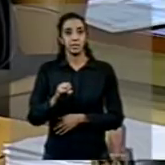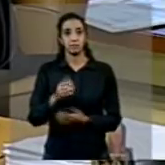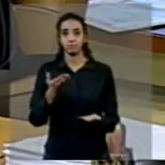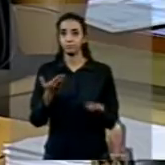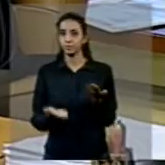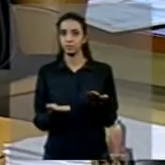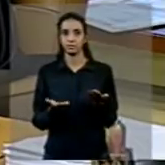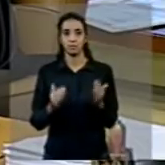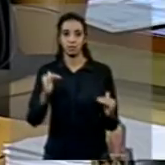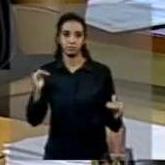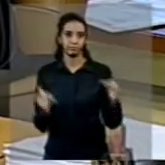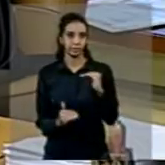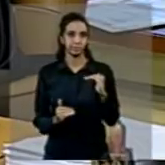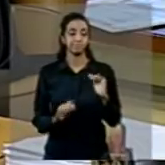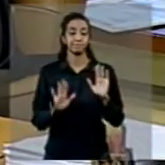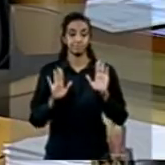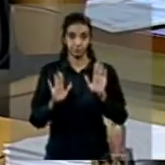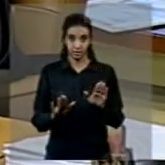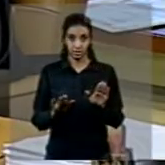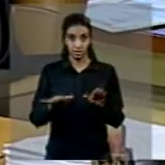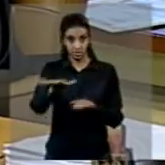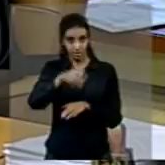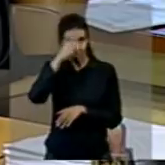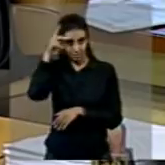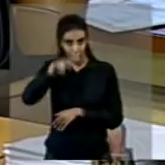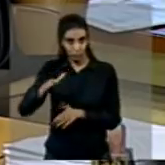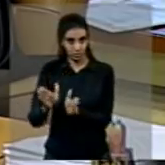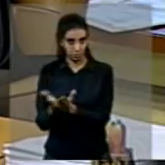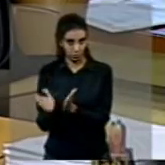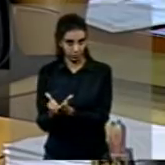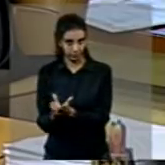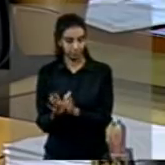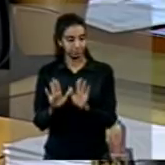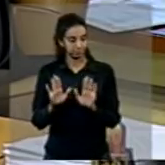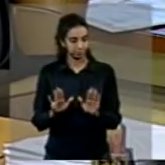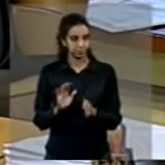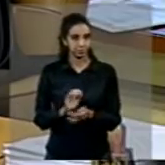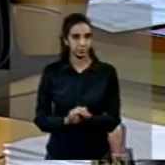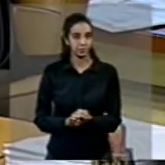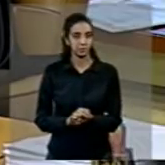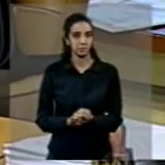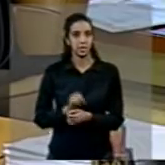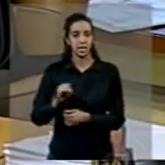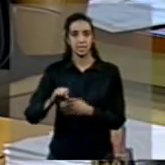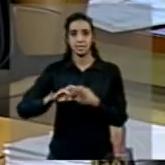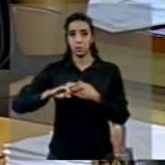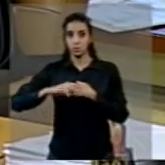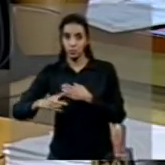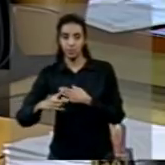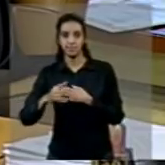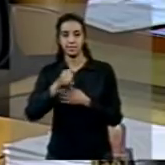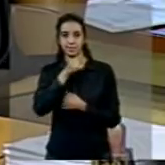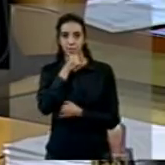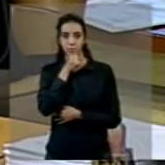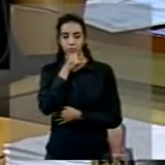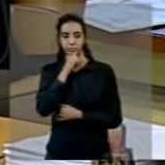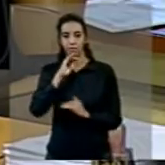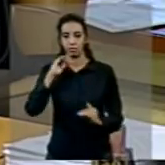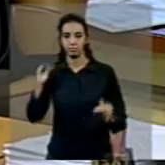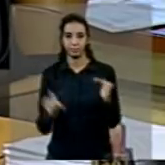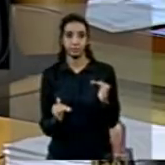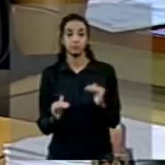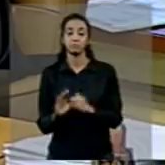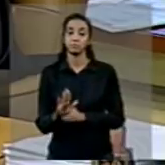pobres. Em relação a esse impacto desproporcional da medida,